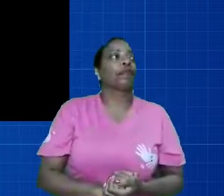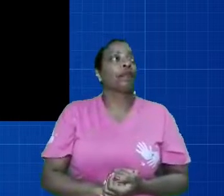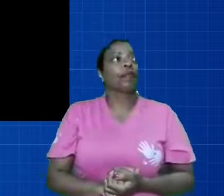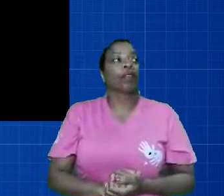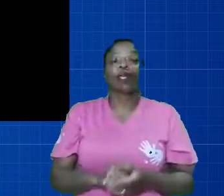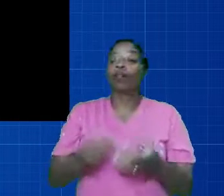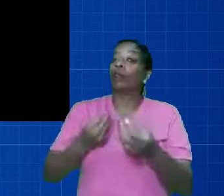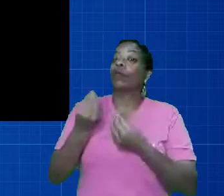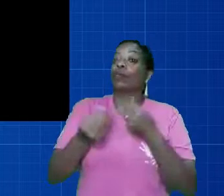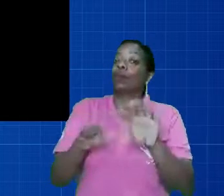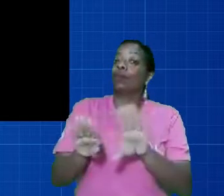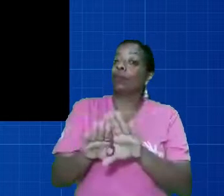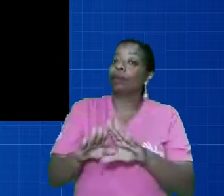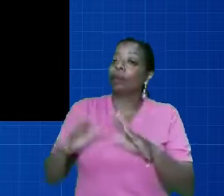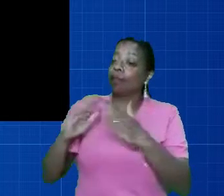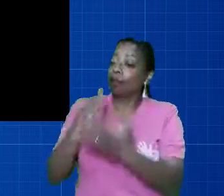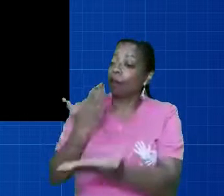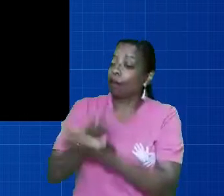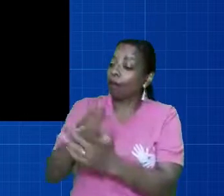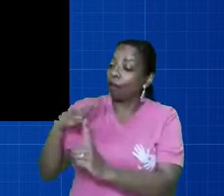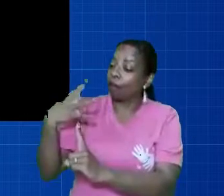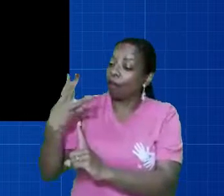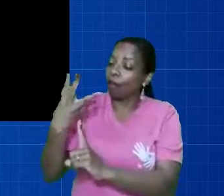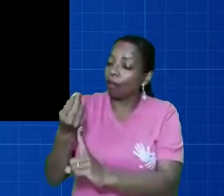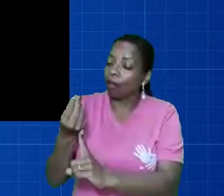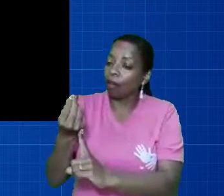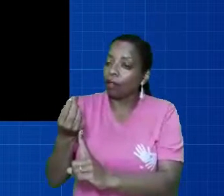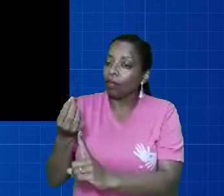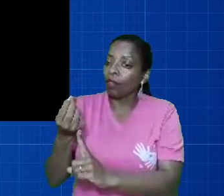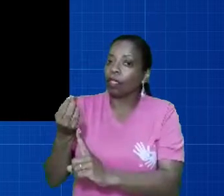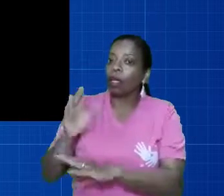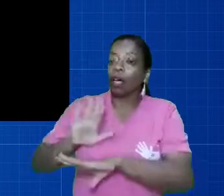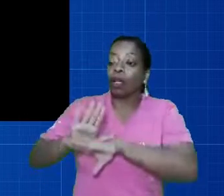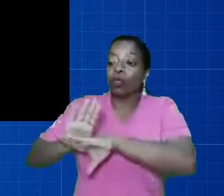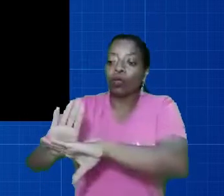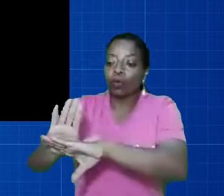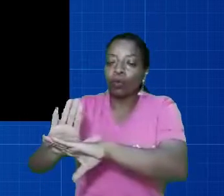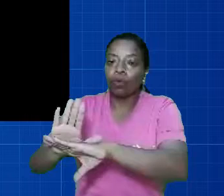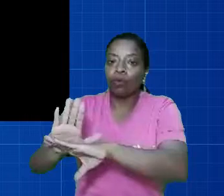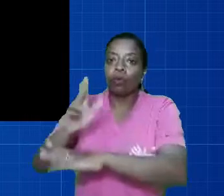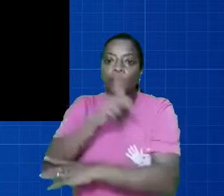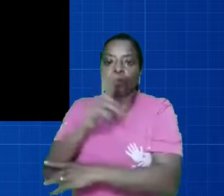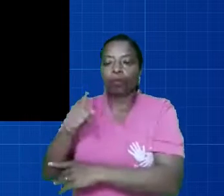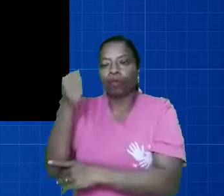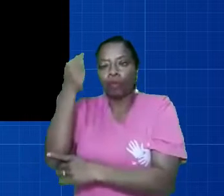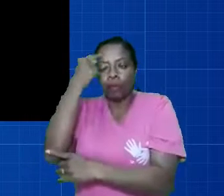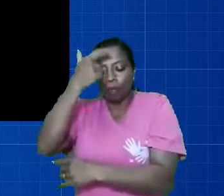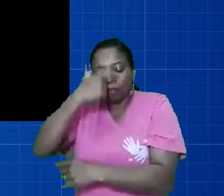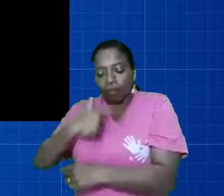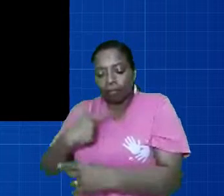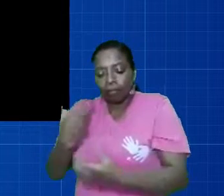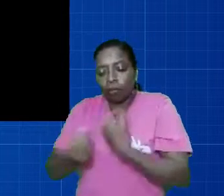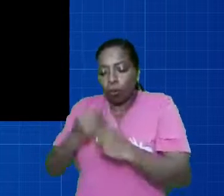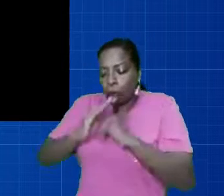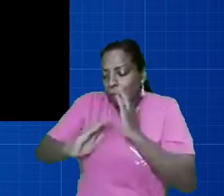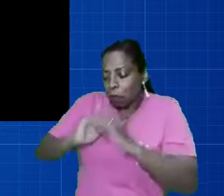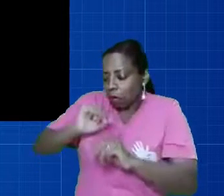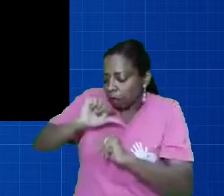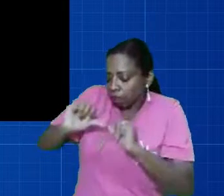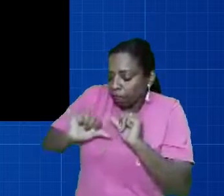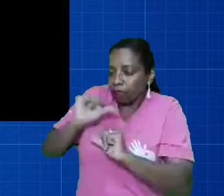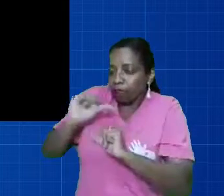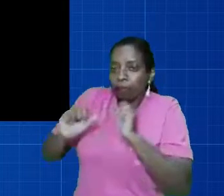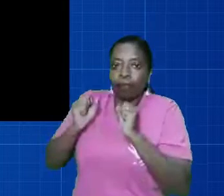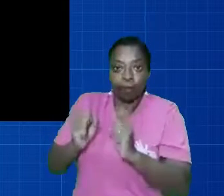levava, né, os próprios professores de arte do colégio a pensar suas práticas de ensino, né? Então, é um trabalho muito bonito, recomendo também,